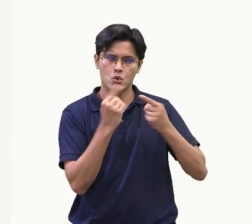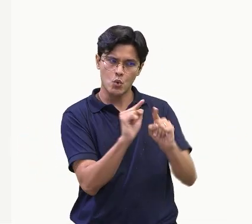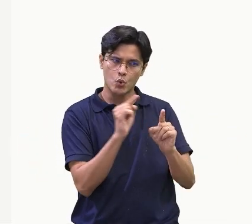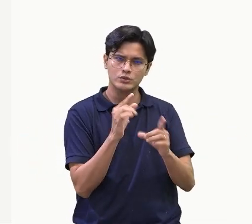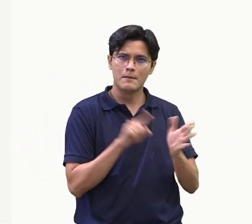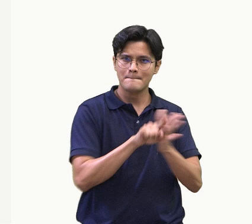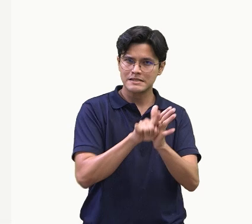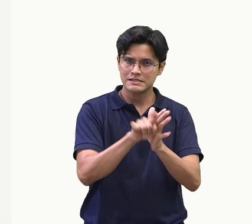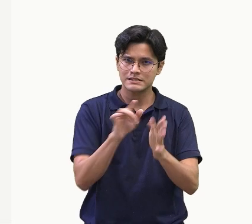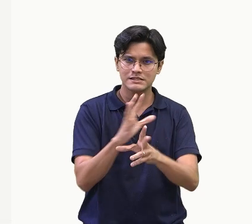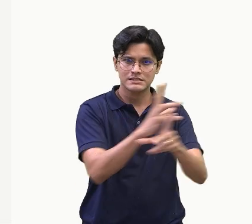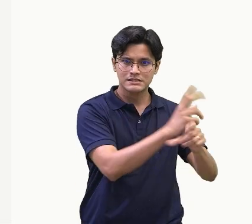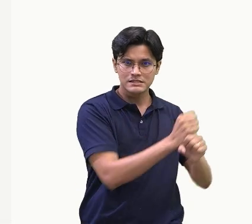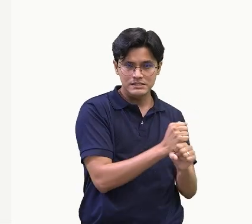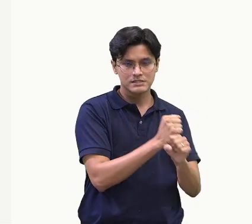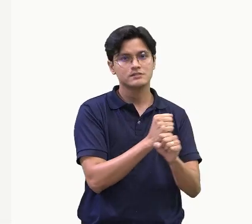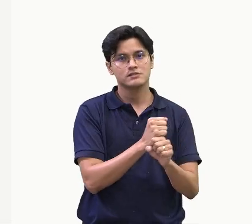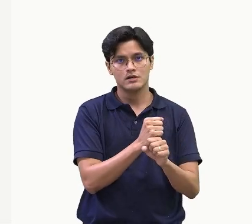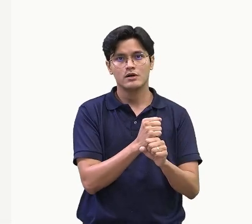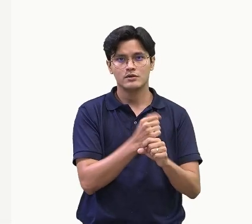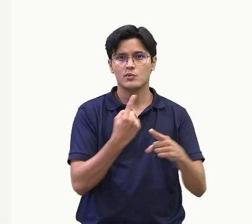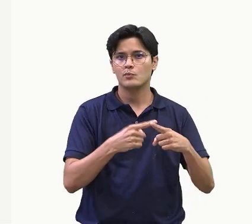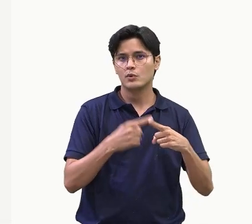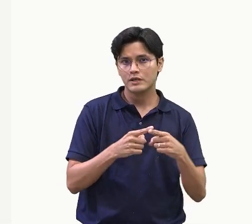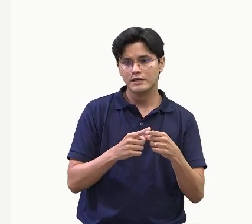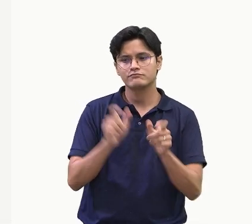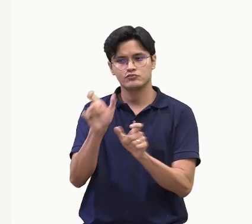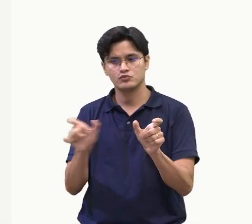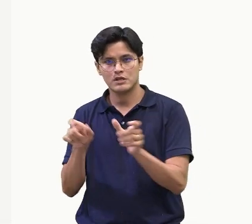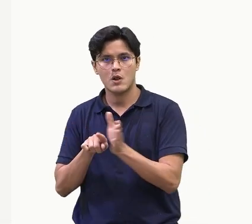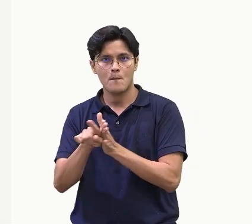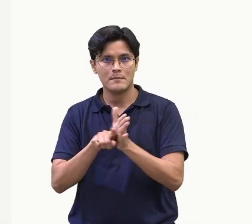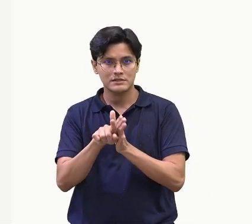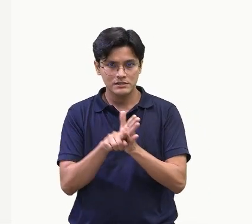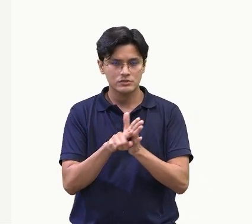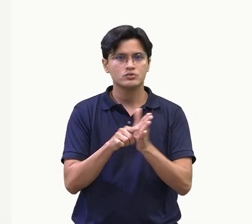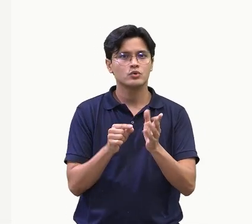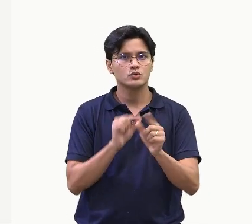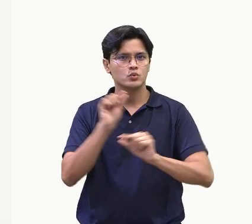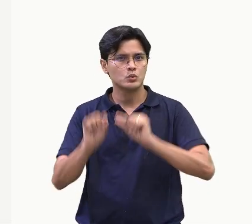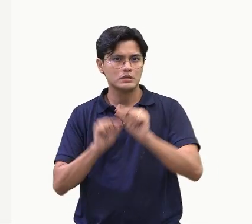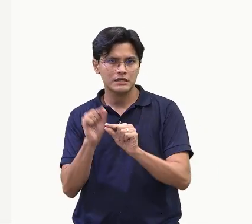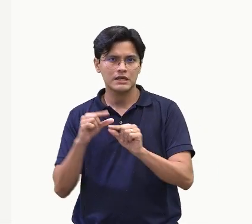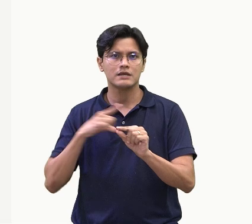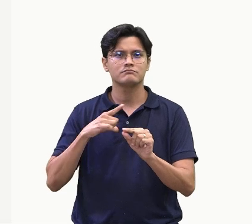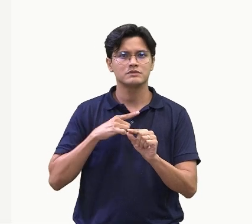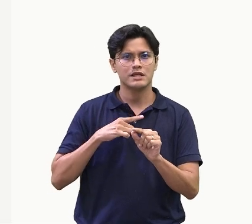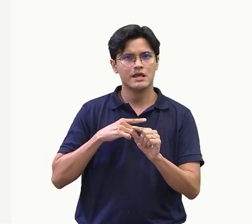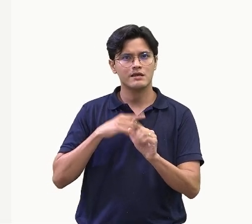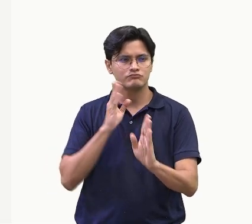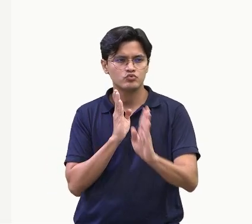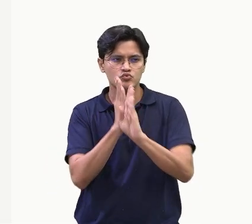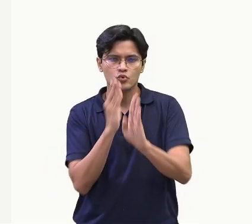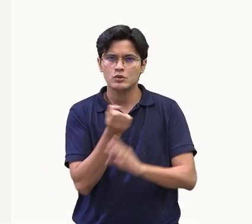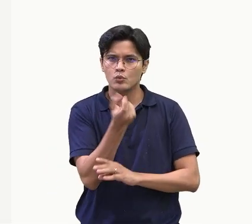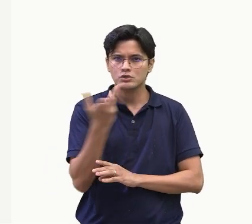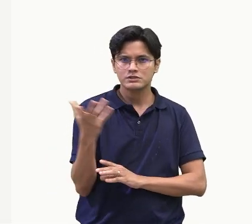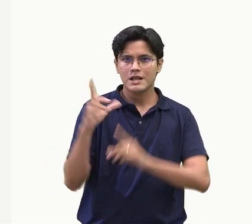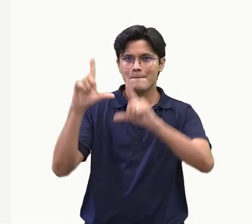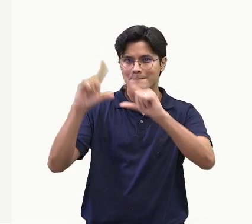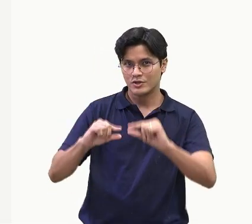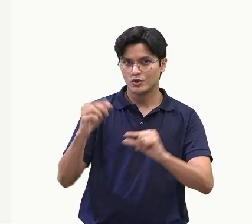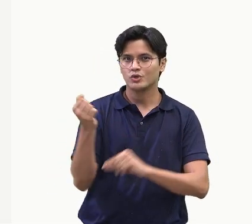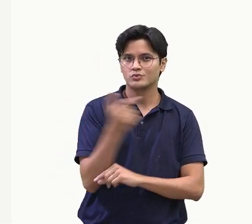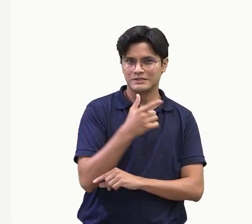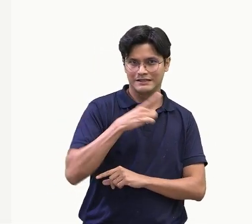querem dizer que essa população pode ser muito maior do que os censos apresentam. Isso porque há uma falta de